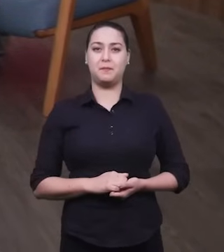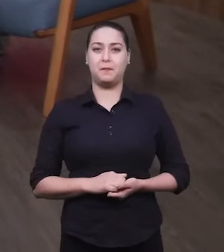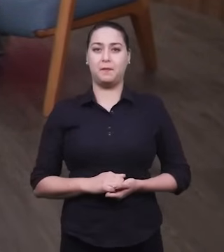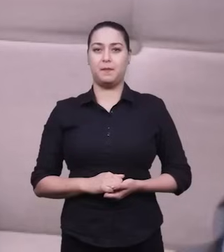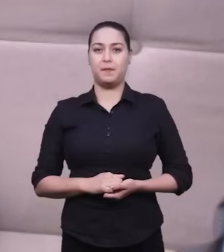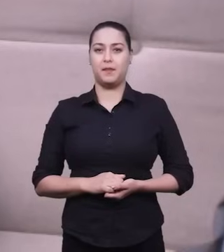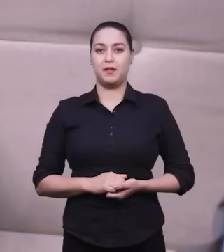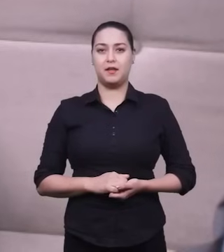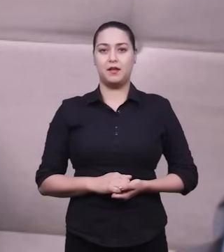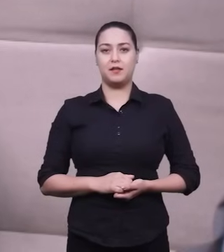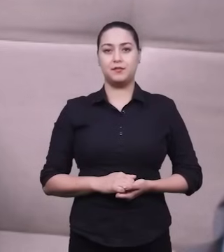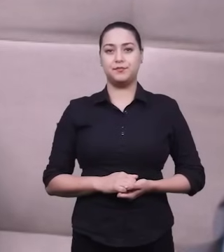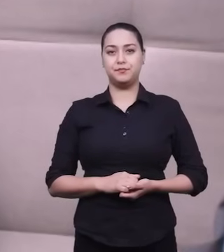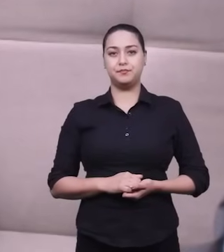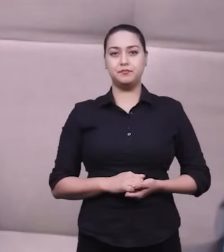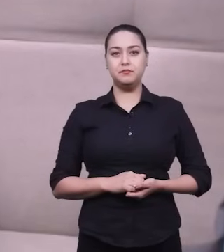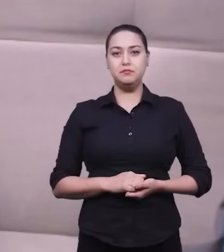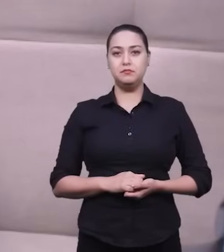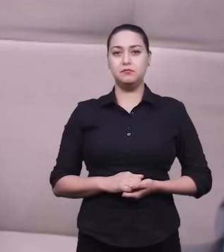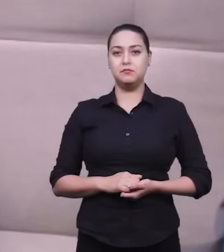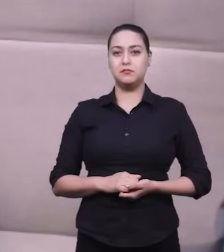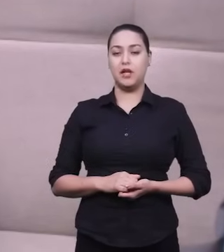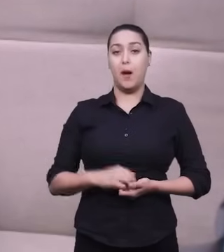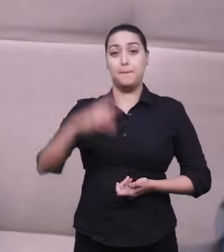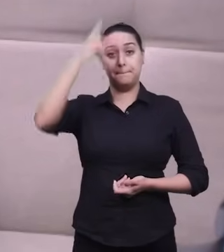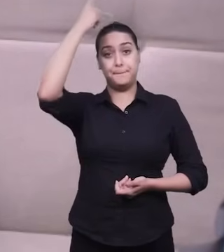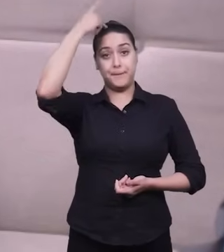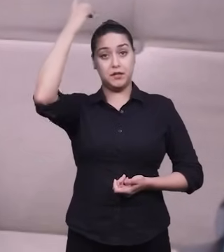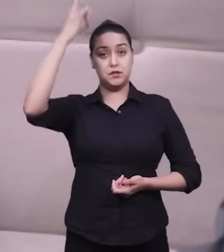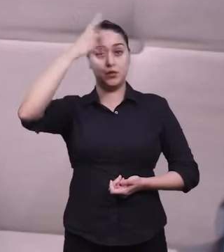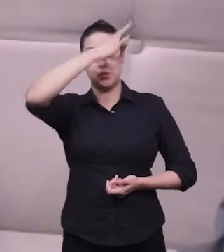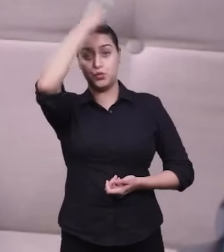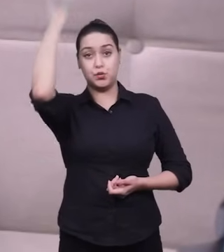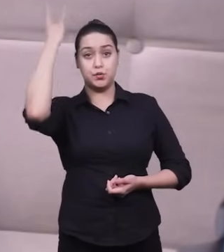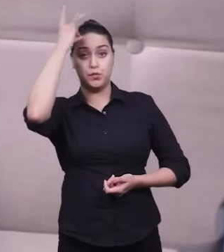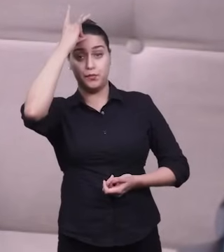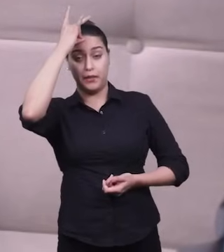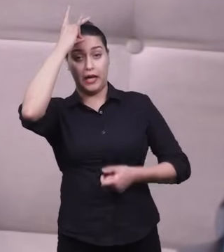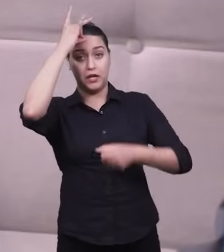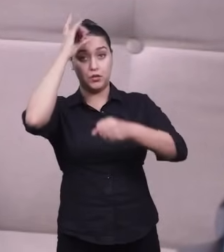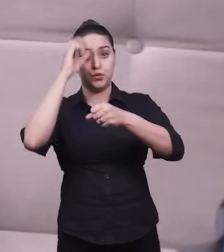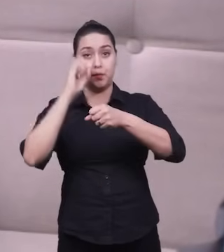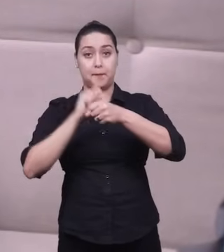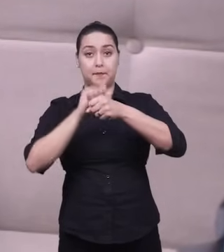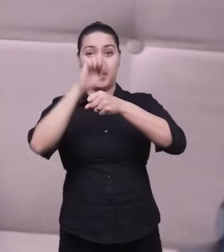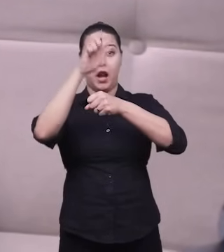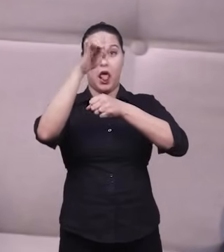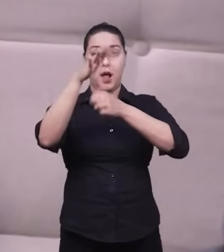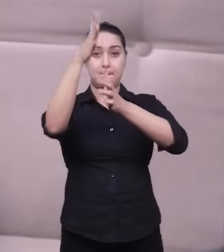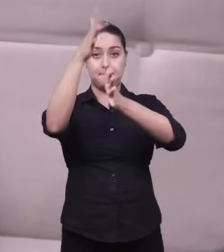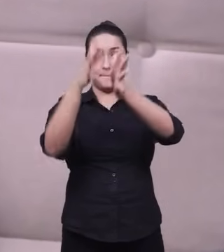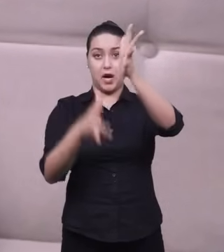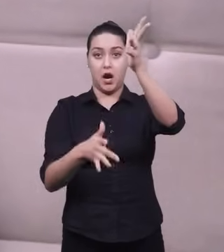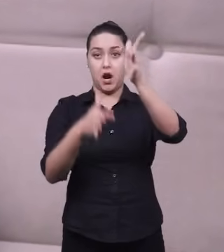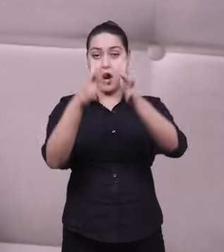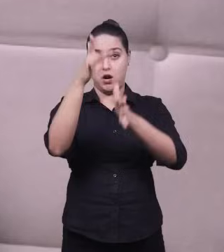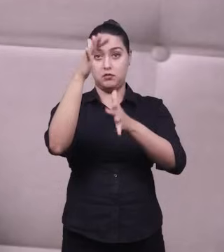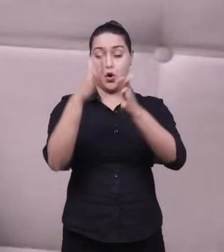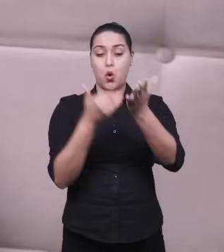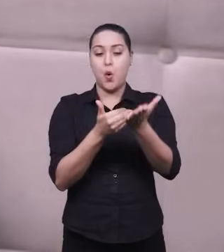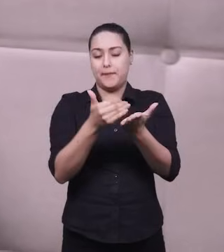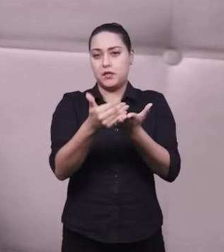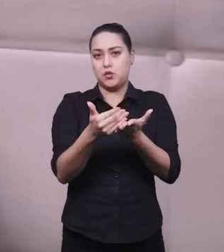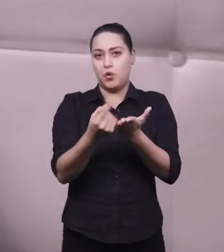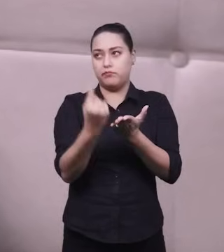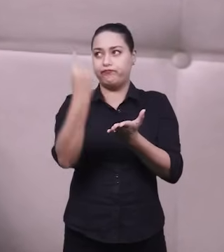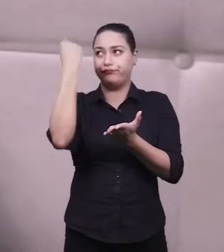irmãos. Amados, o derramamento do Espírito Santo teve início